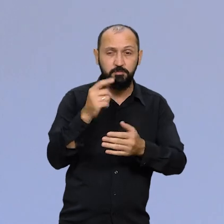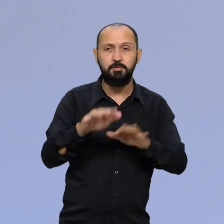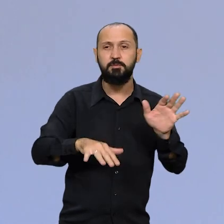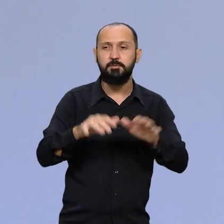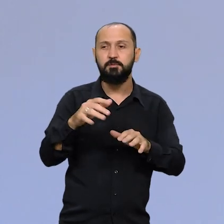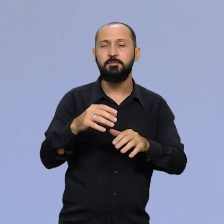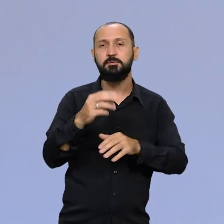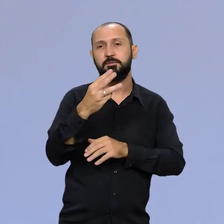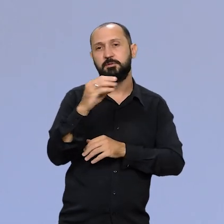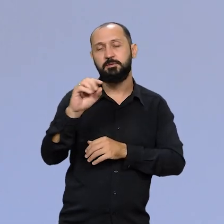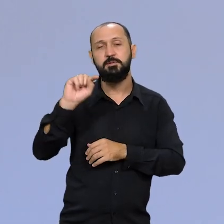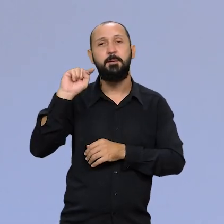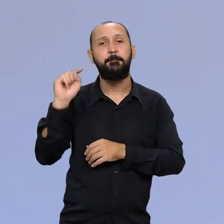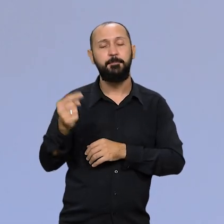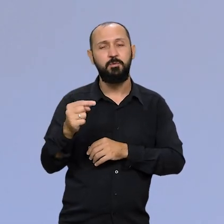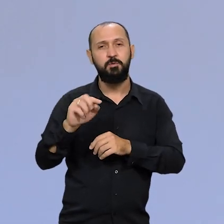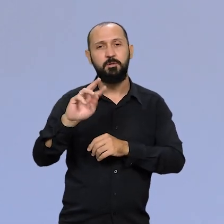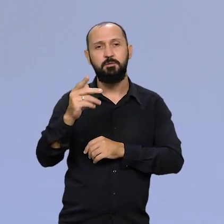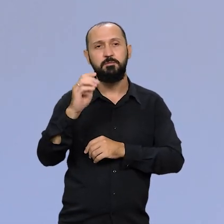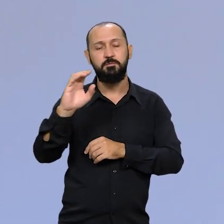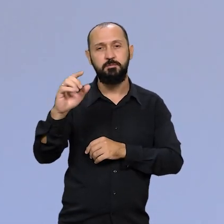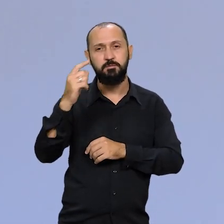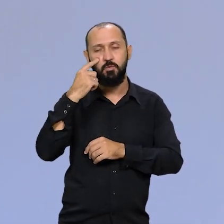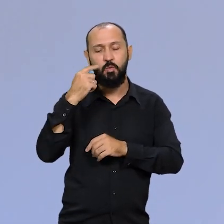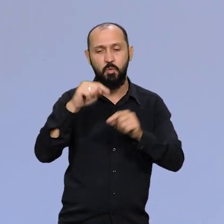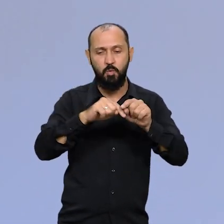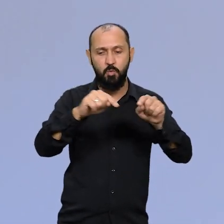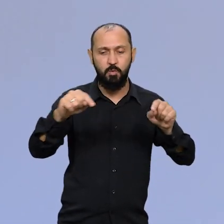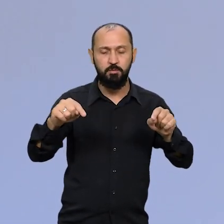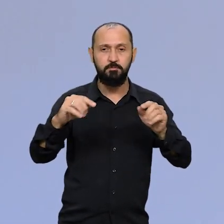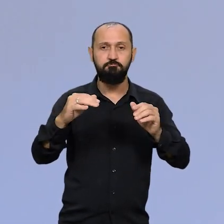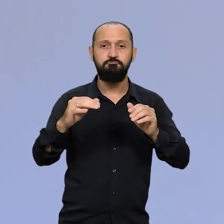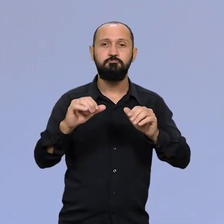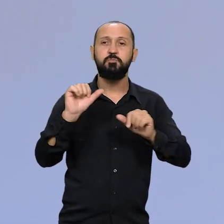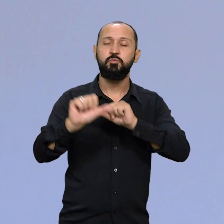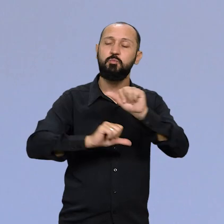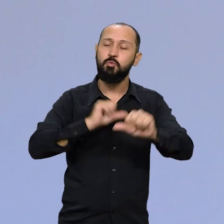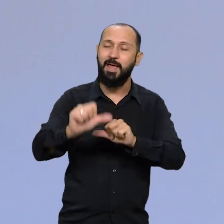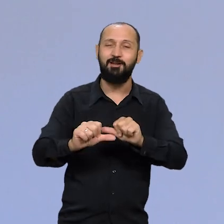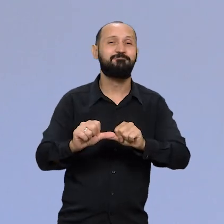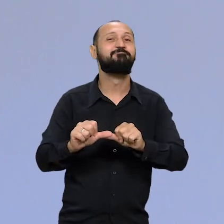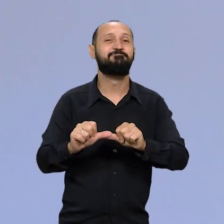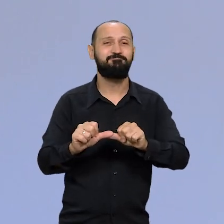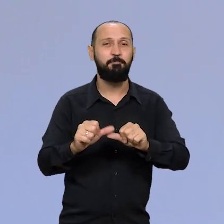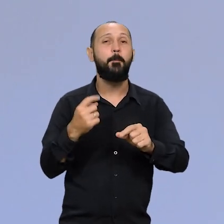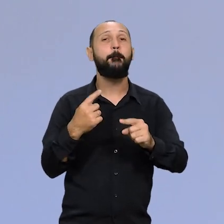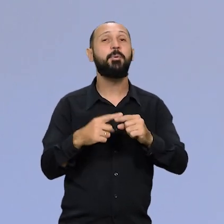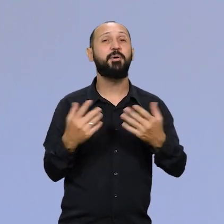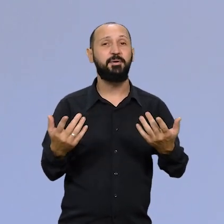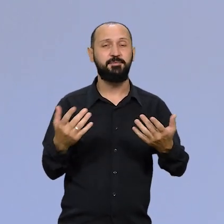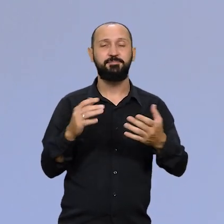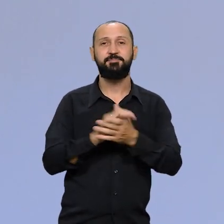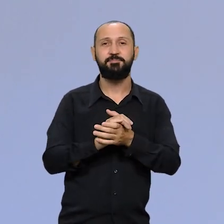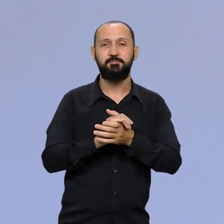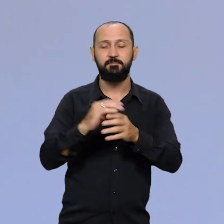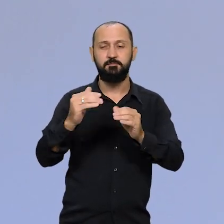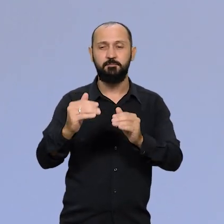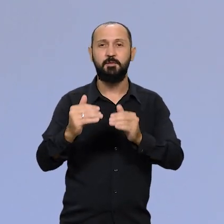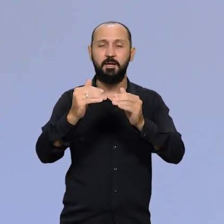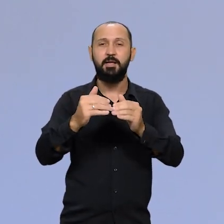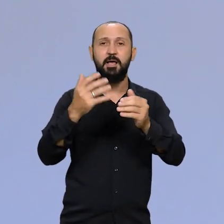de demarcações que ainda não se tem noção do tamanho da área? Mato Grosso do Sul, nós temos o Campo dos Índios, que é a área dos